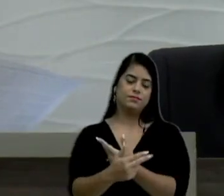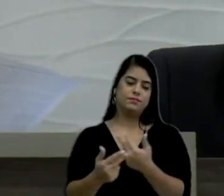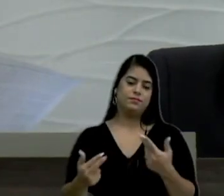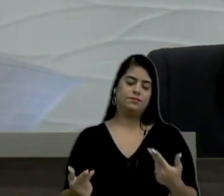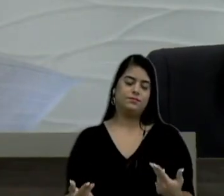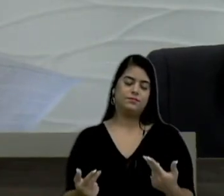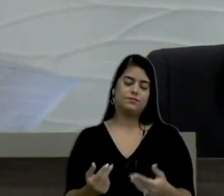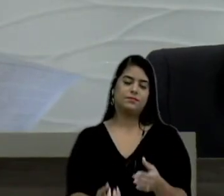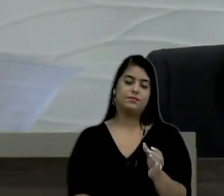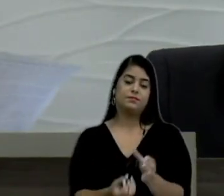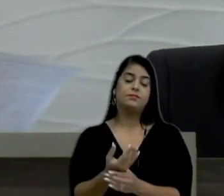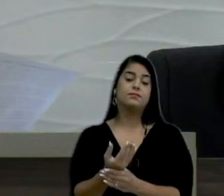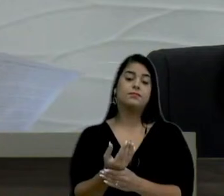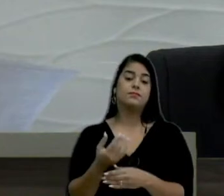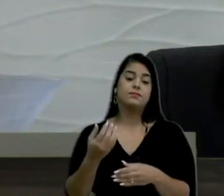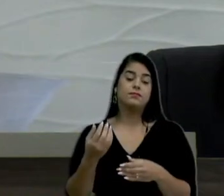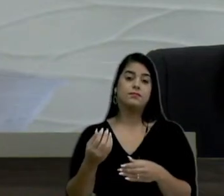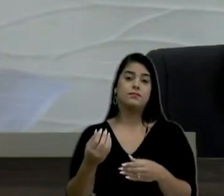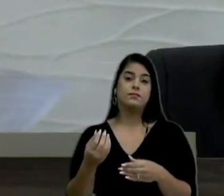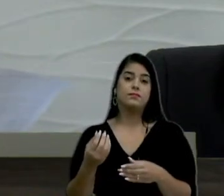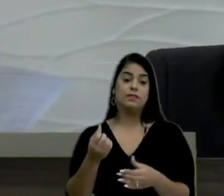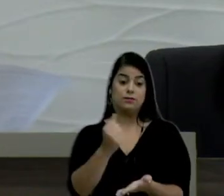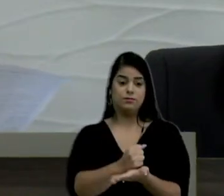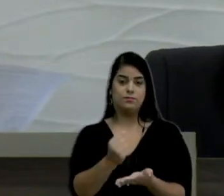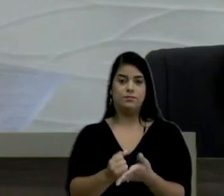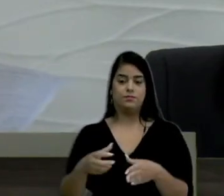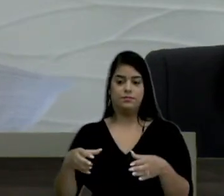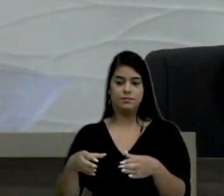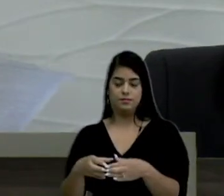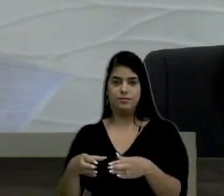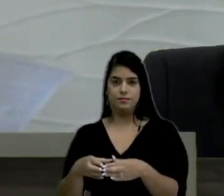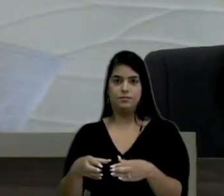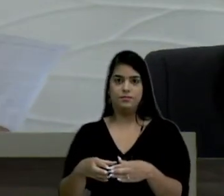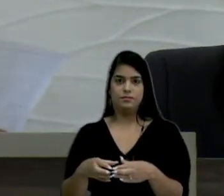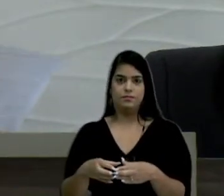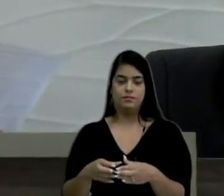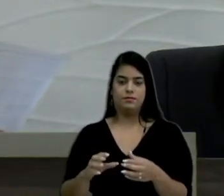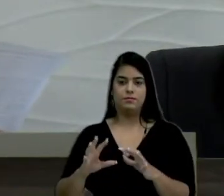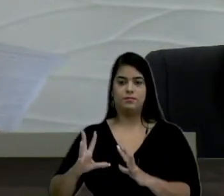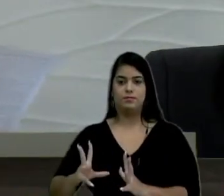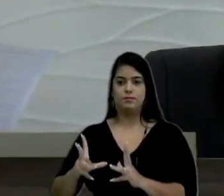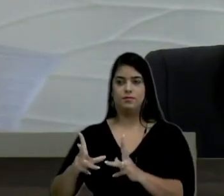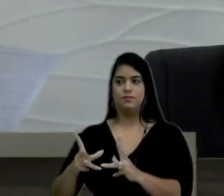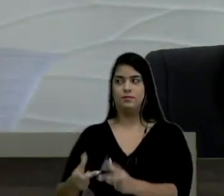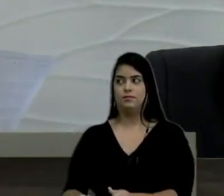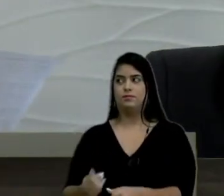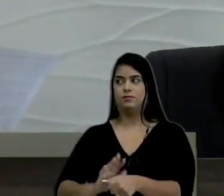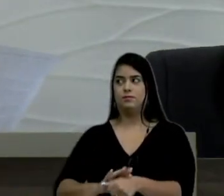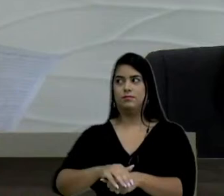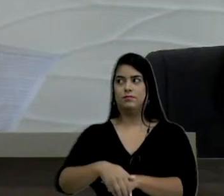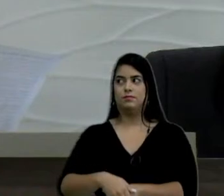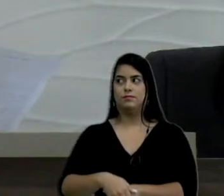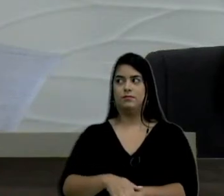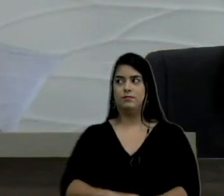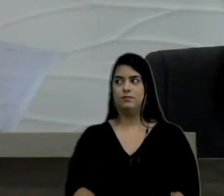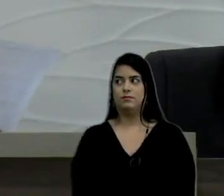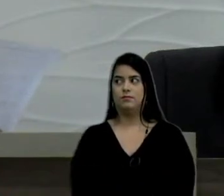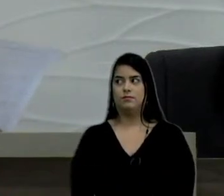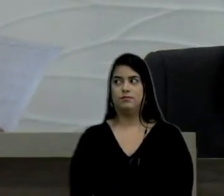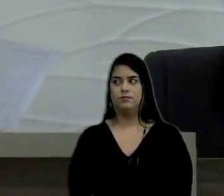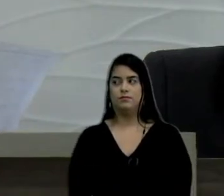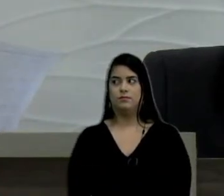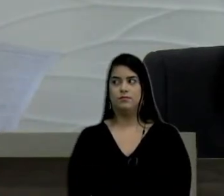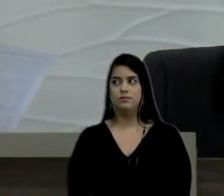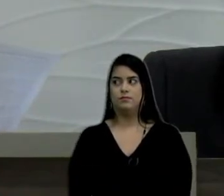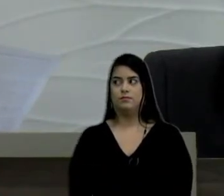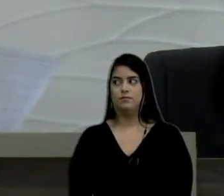implementação de uma equipe noturna de limpeza urbana P para limpar a cidade a noite tanto faz